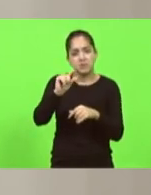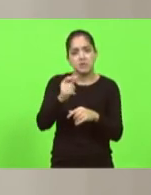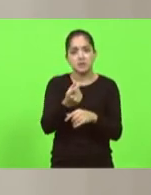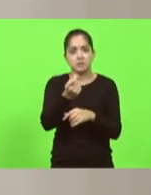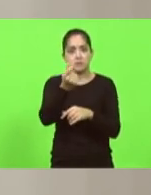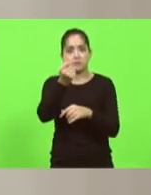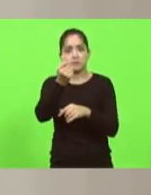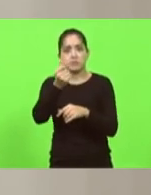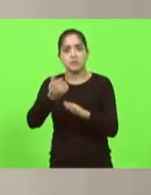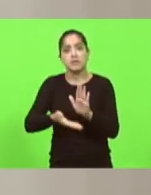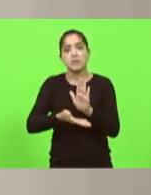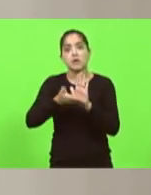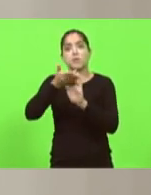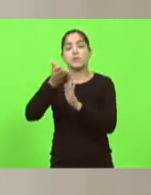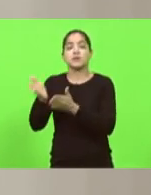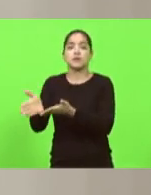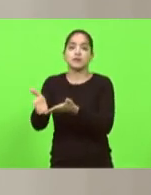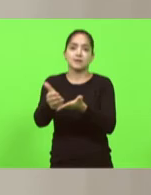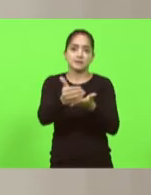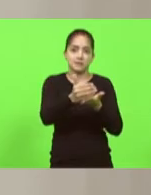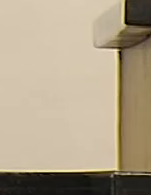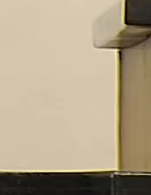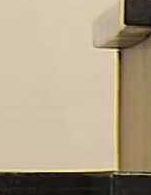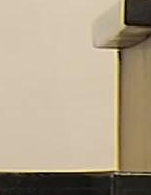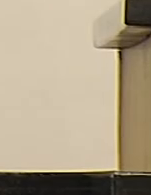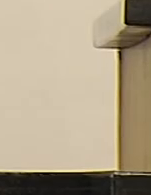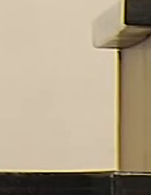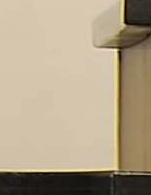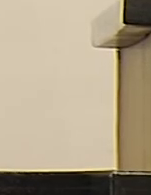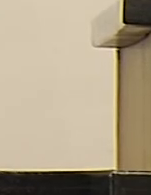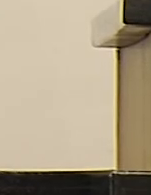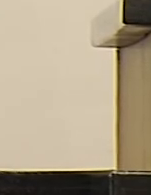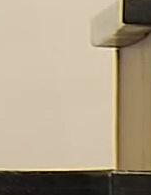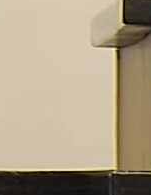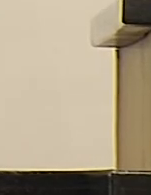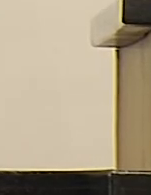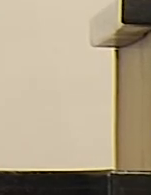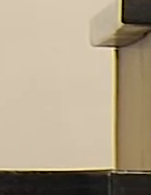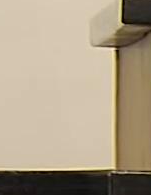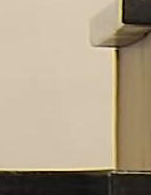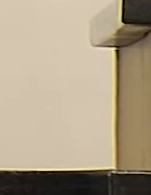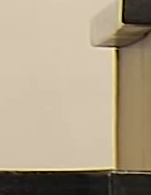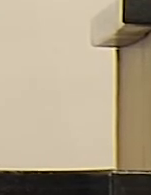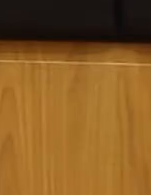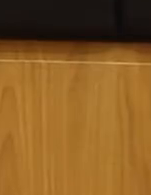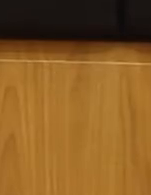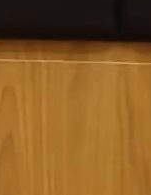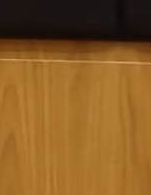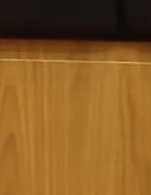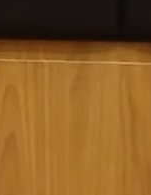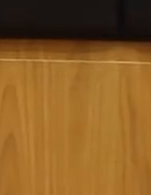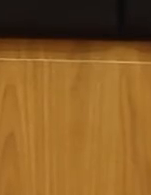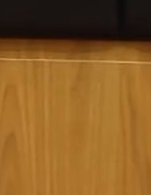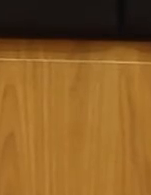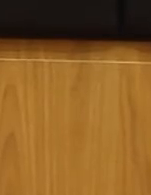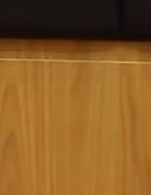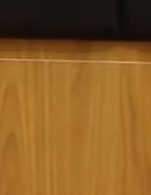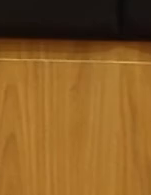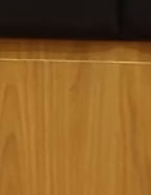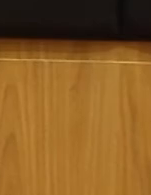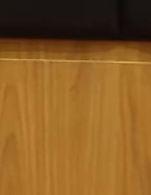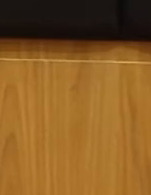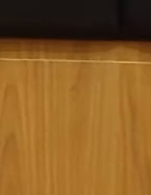aumenta a arrecadação municipal com menos burocracia. O juiz, Emmanuel Schenkel, agradeceu a homenagem e reforçou a